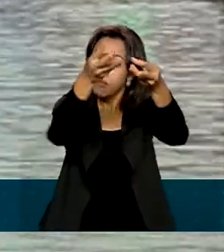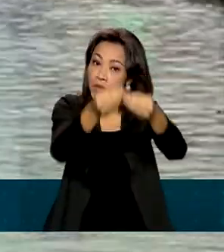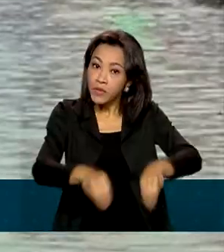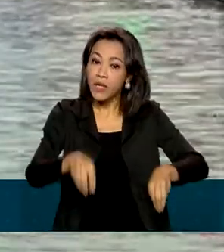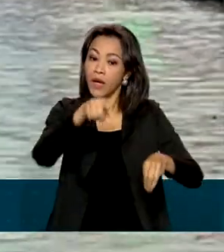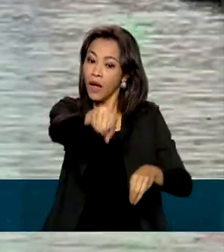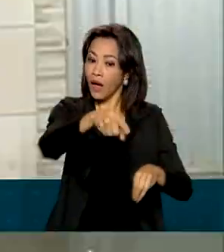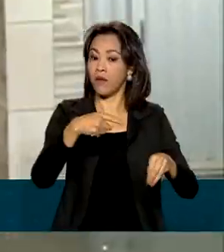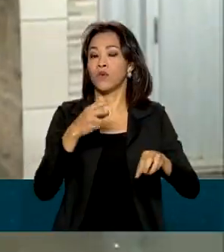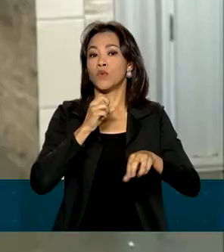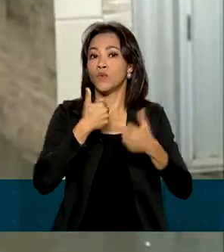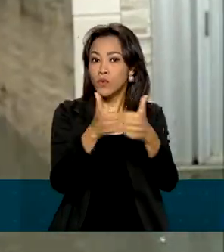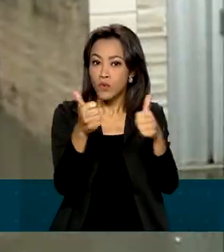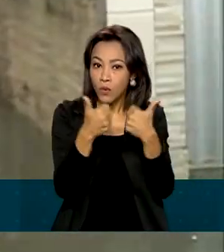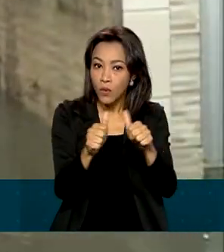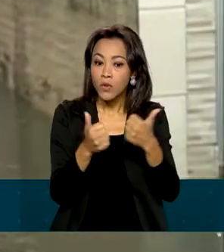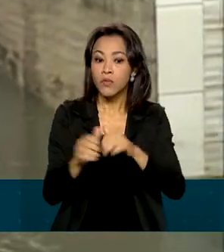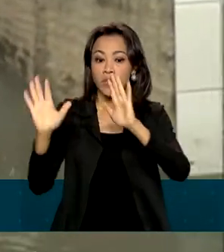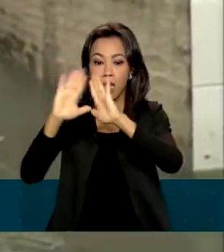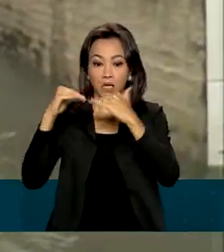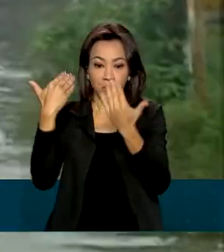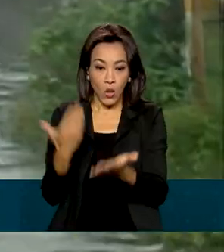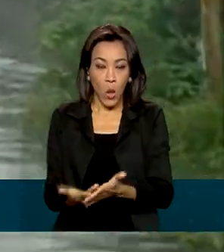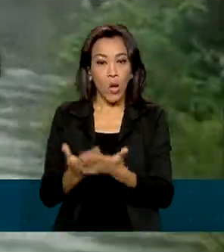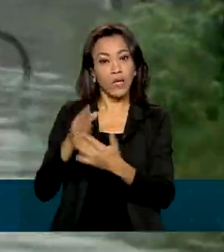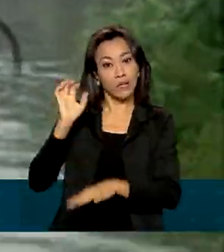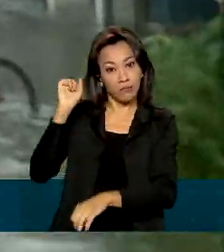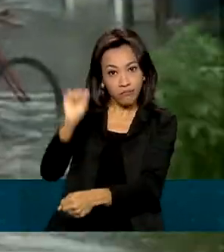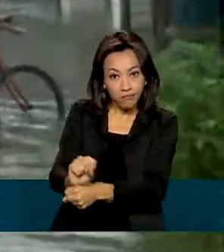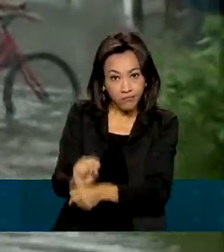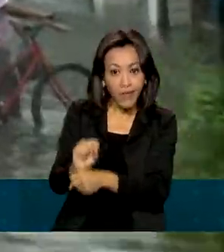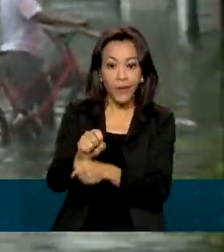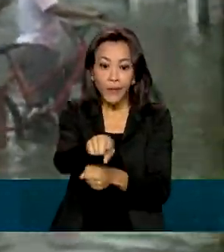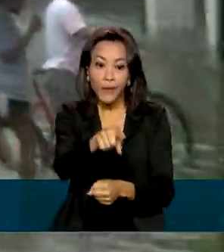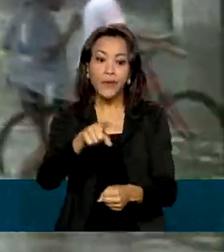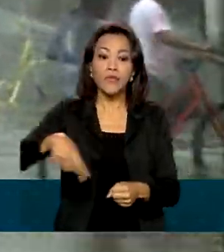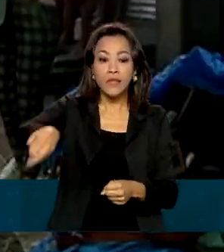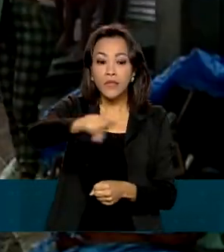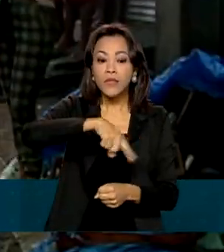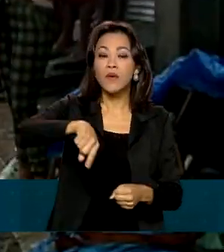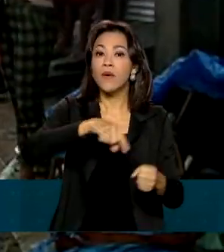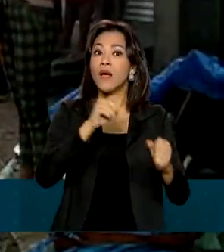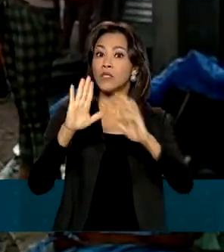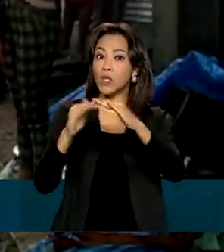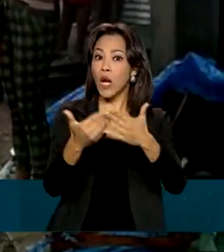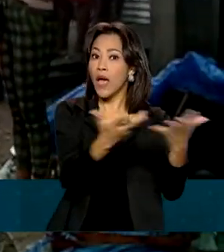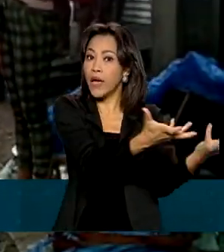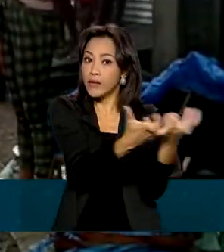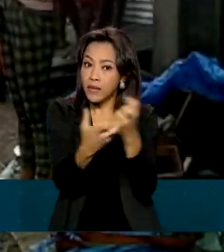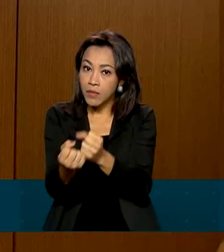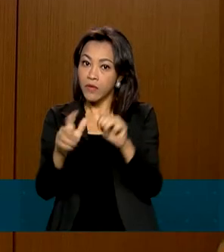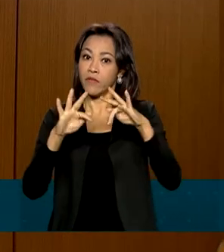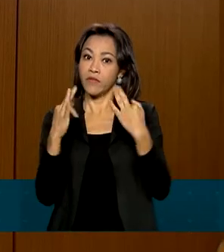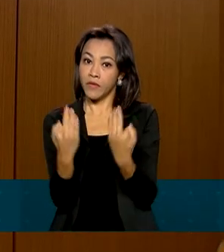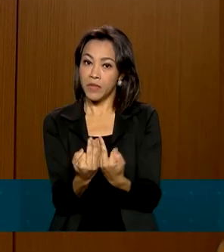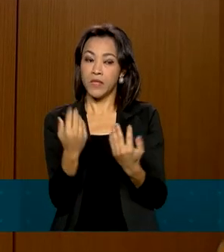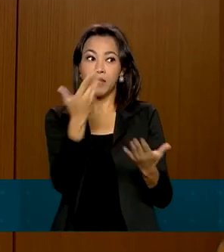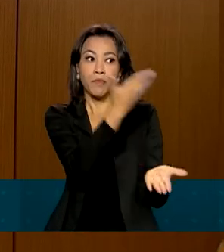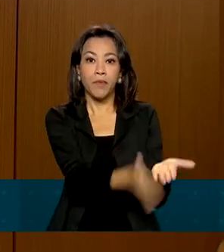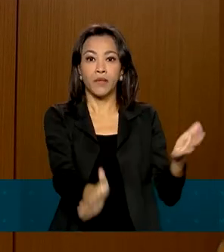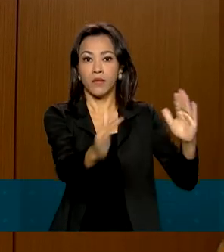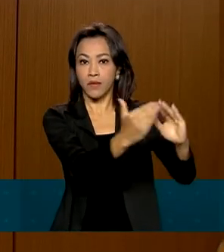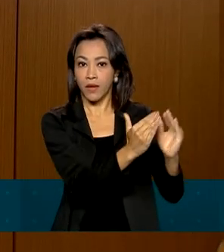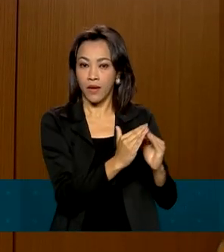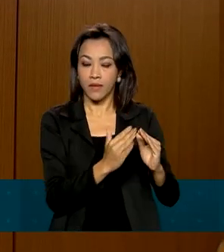terminais de ônibus, aulas foram suspensas e escolas da cidade estão recebendo famílias desabrigadas. O IMET,